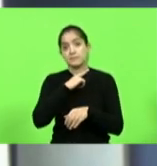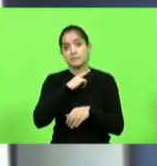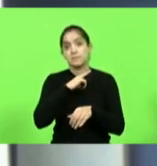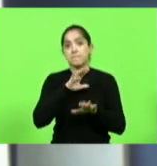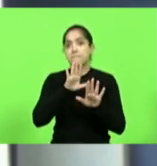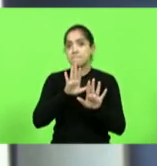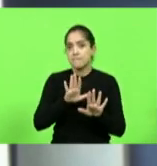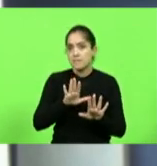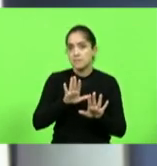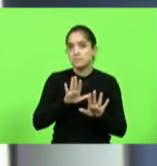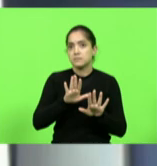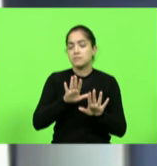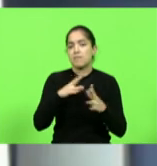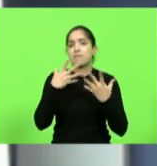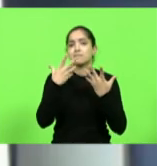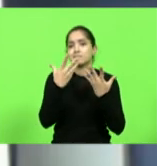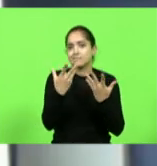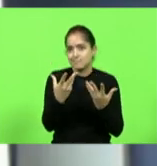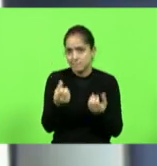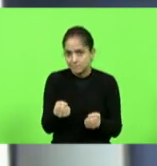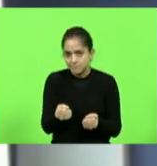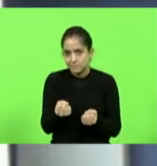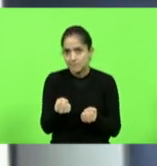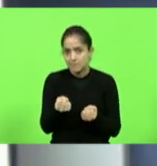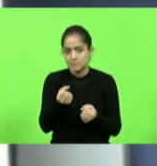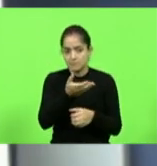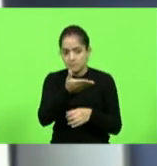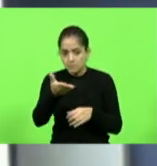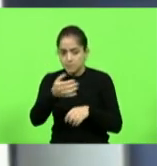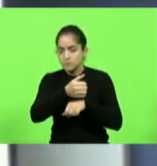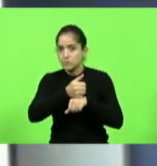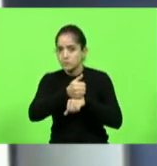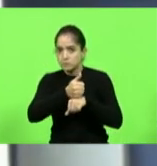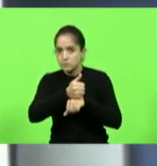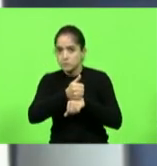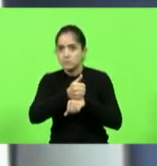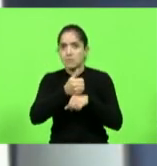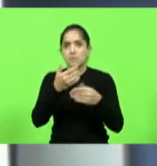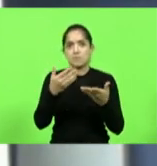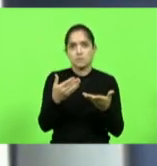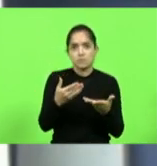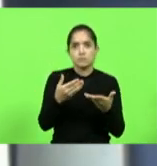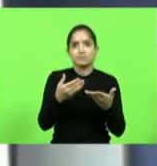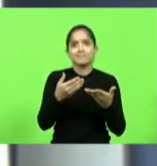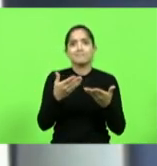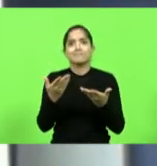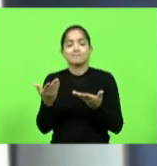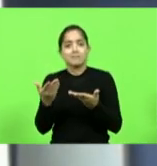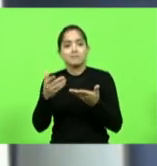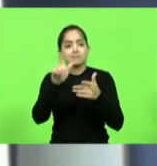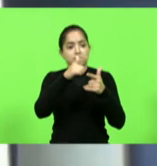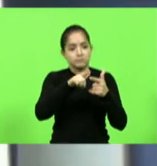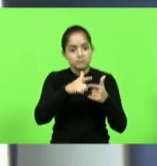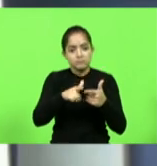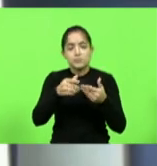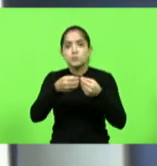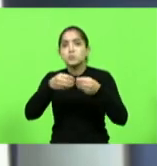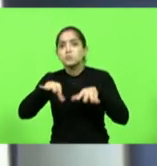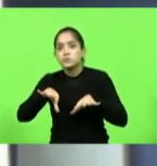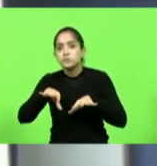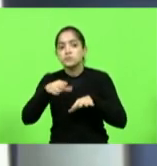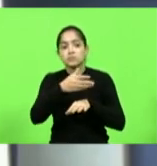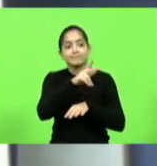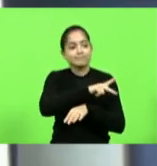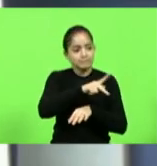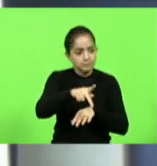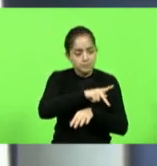não podemos aceitar que esses profissionais sejam precarizados como os nossos trabalhadores de educação, os professores são